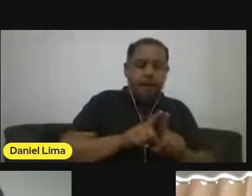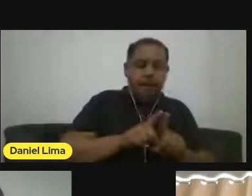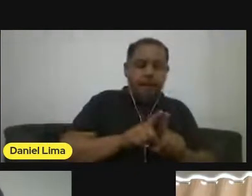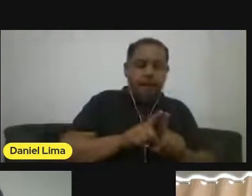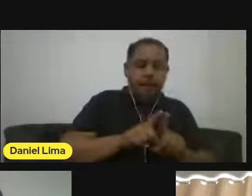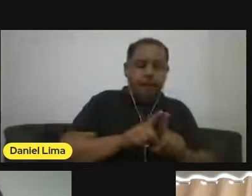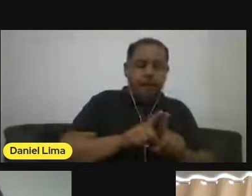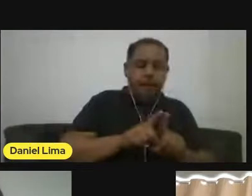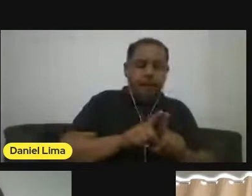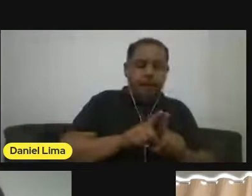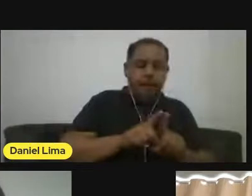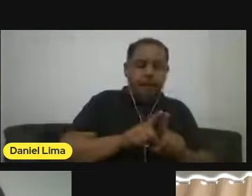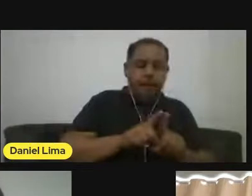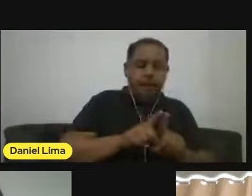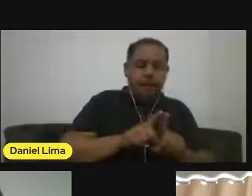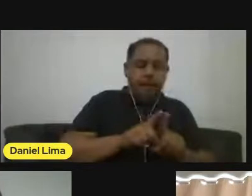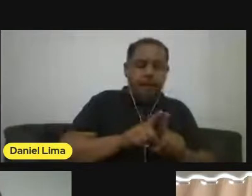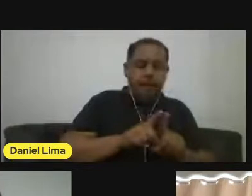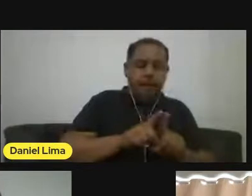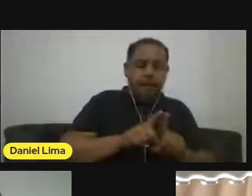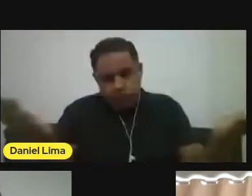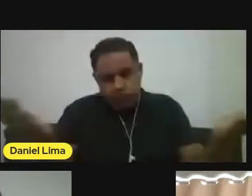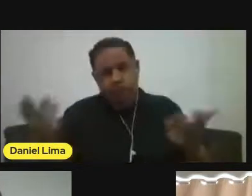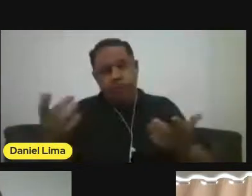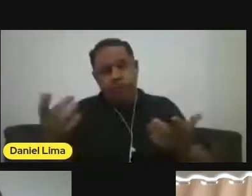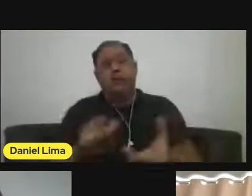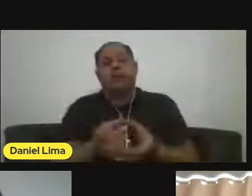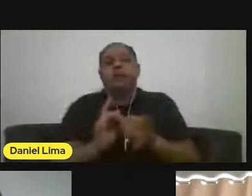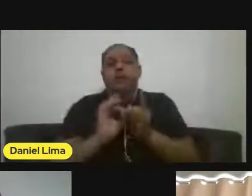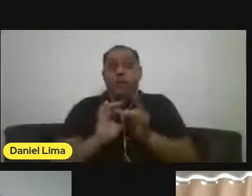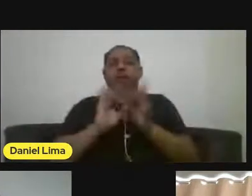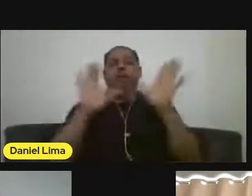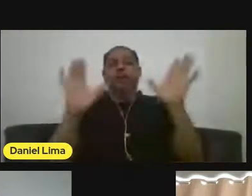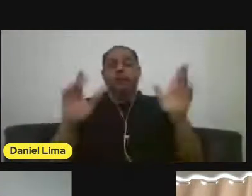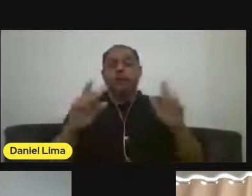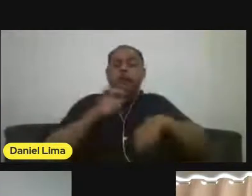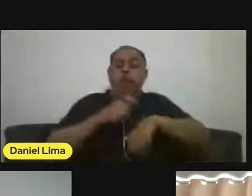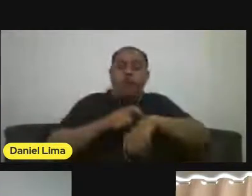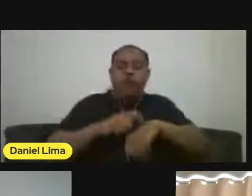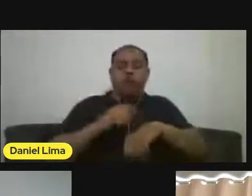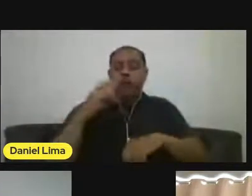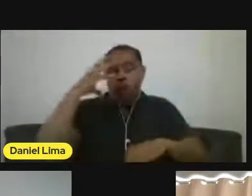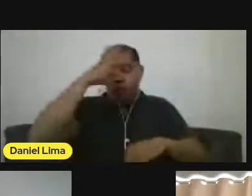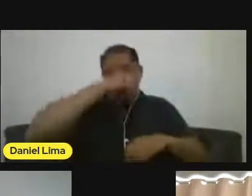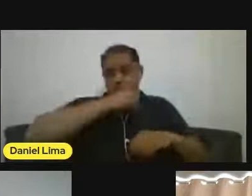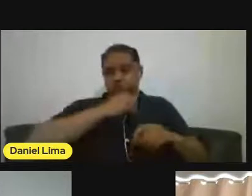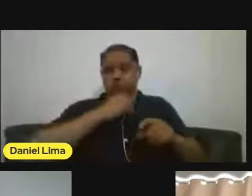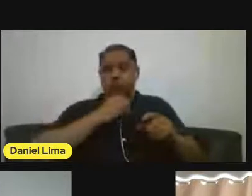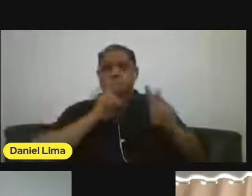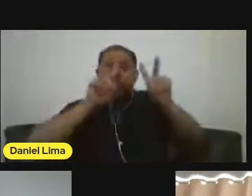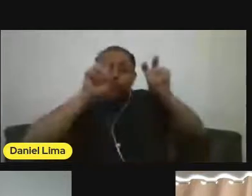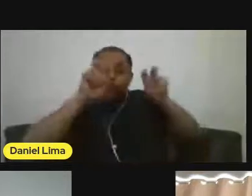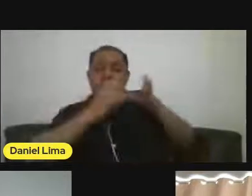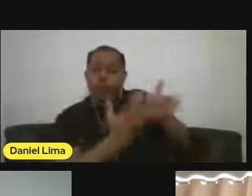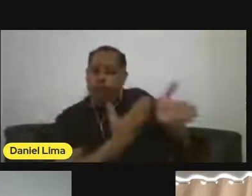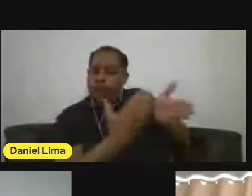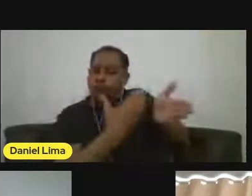momento tão bonito em torno da obra de Fernando Pessoa. E para terminar, quero deixar